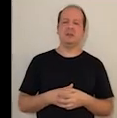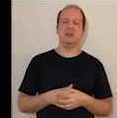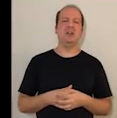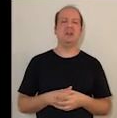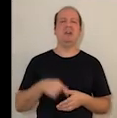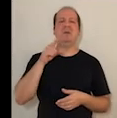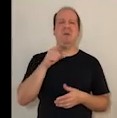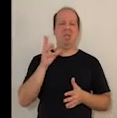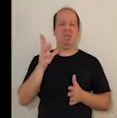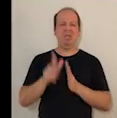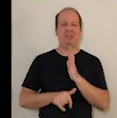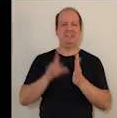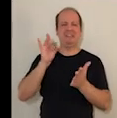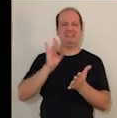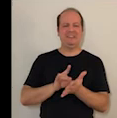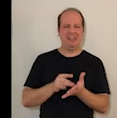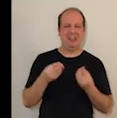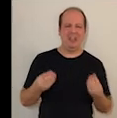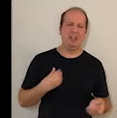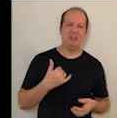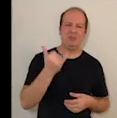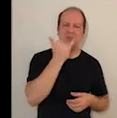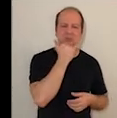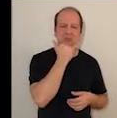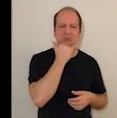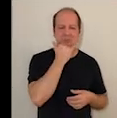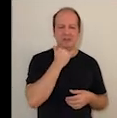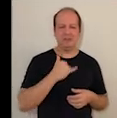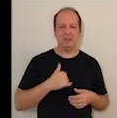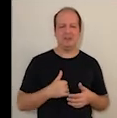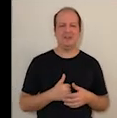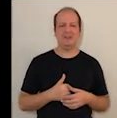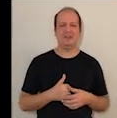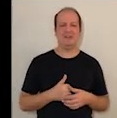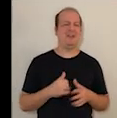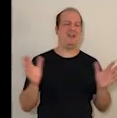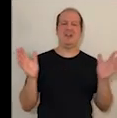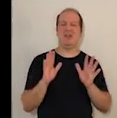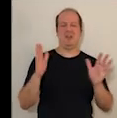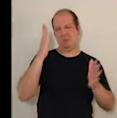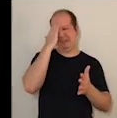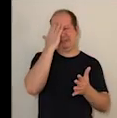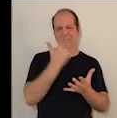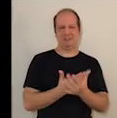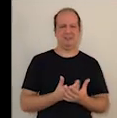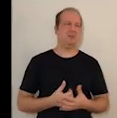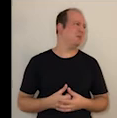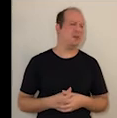Foi um verdadeiro saque a céu aberto o que ele fez comigo. Dinheiro, joias.